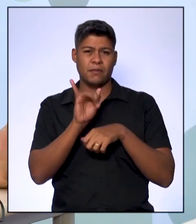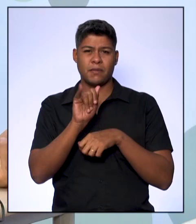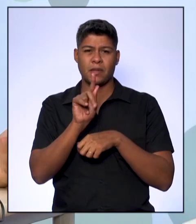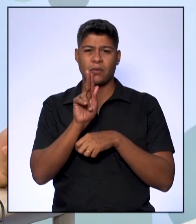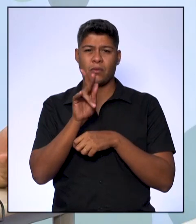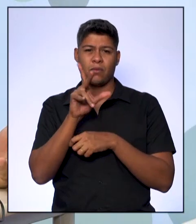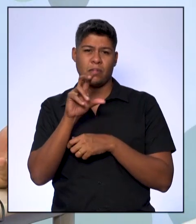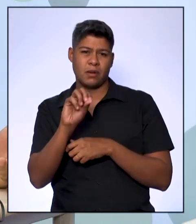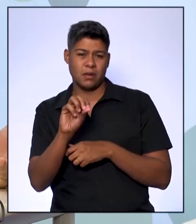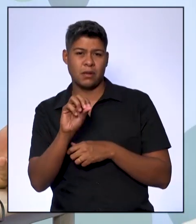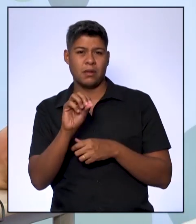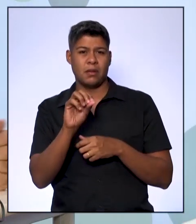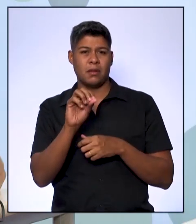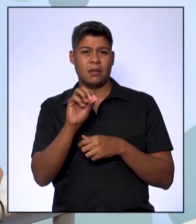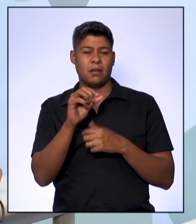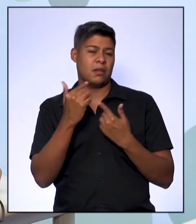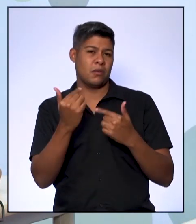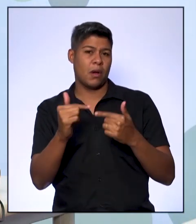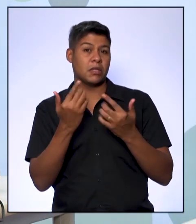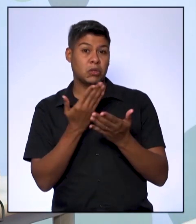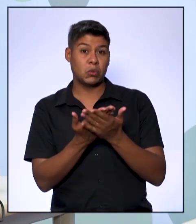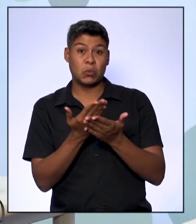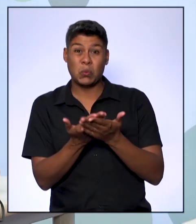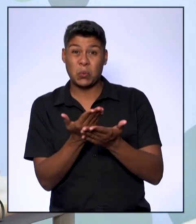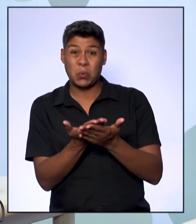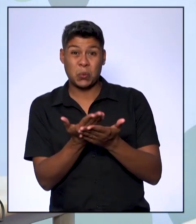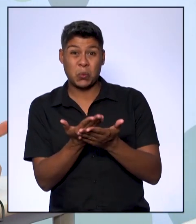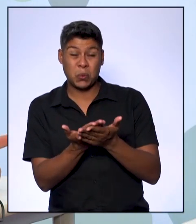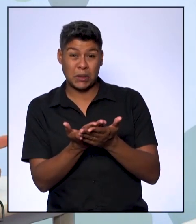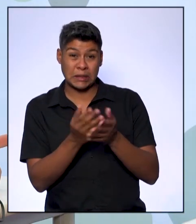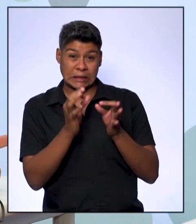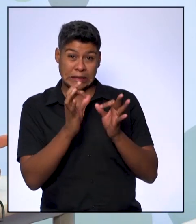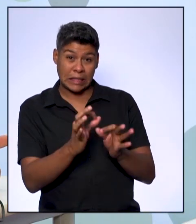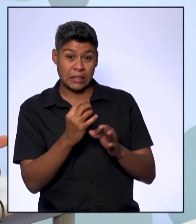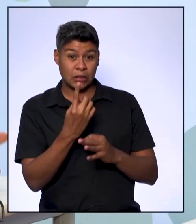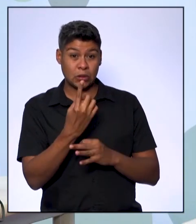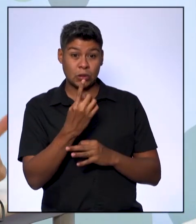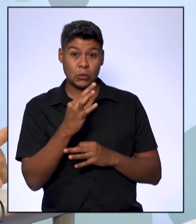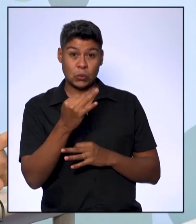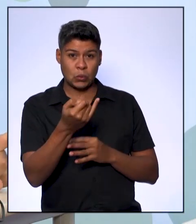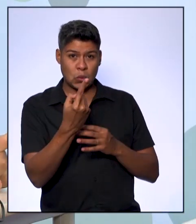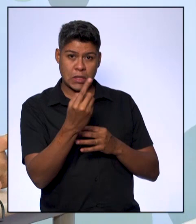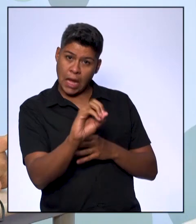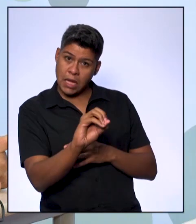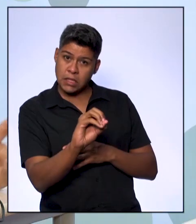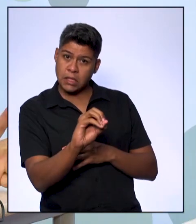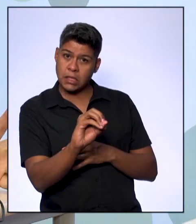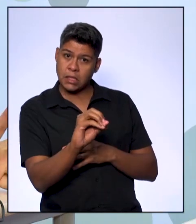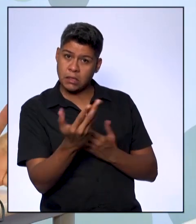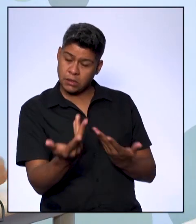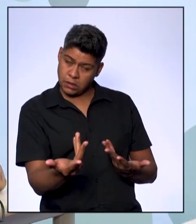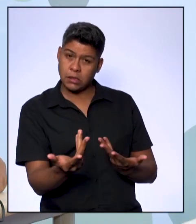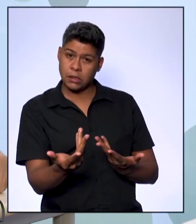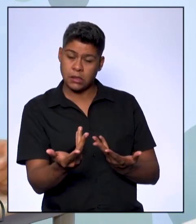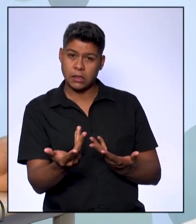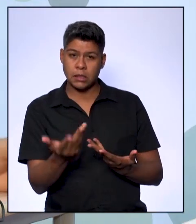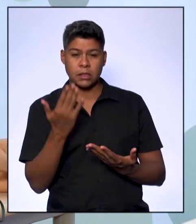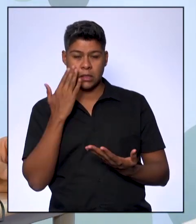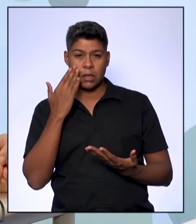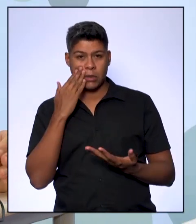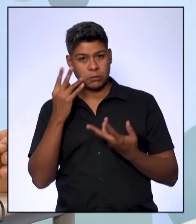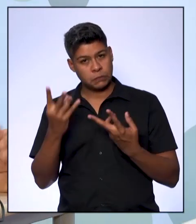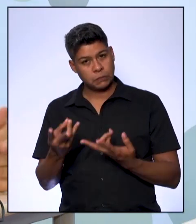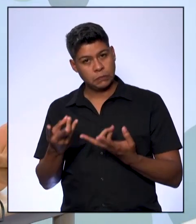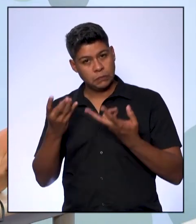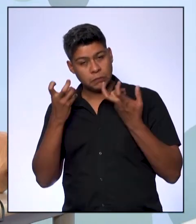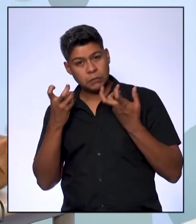você falava estudei muito a será que mesmo estudou é tudo dez pessoal vocês tão tirando tudo 10 então lá então